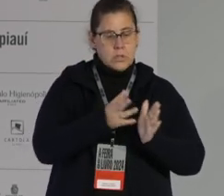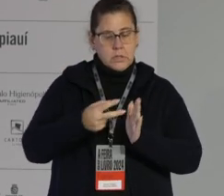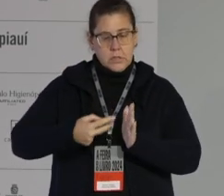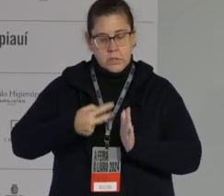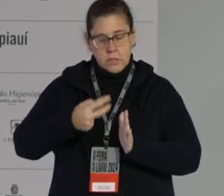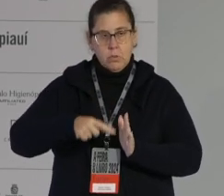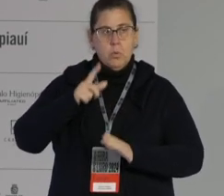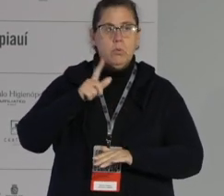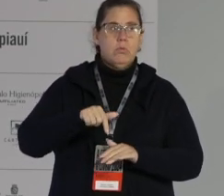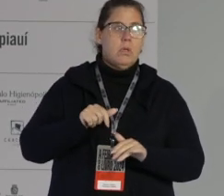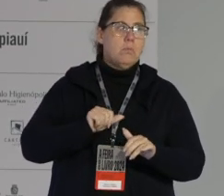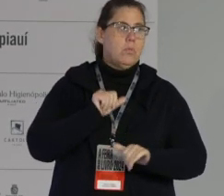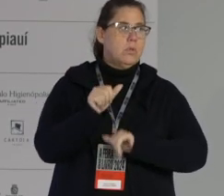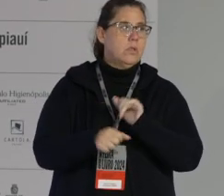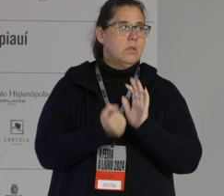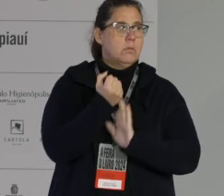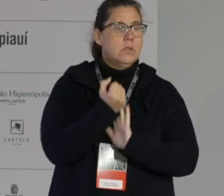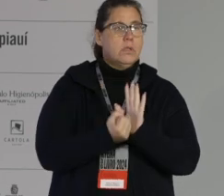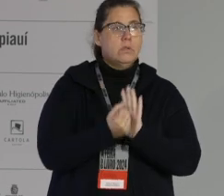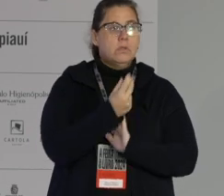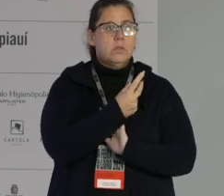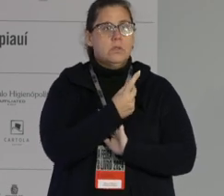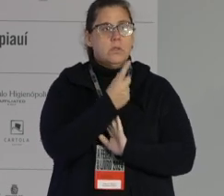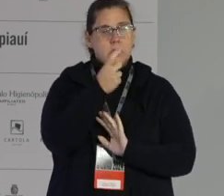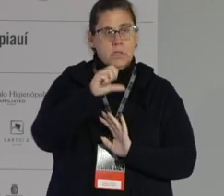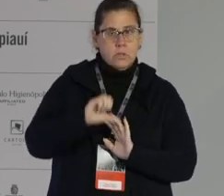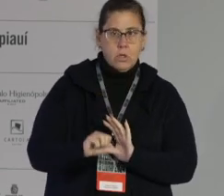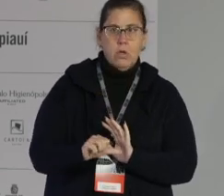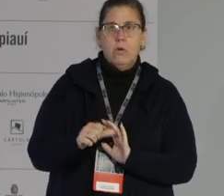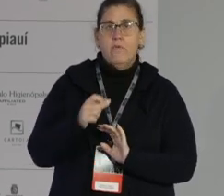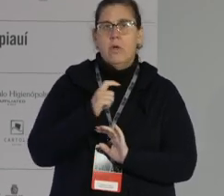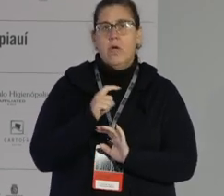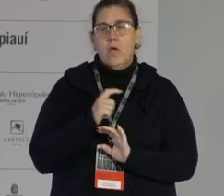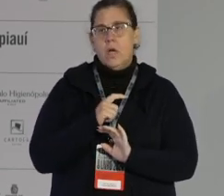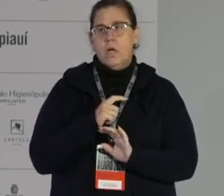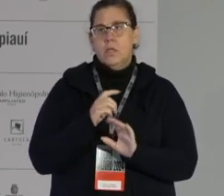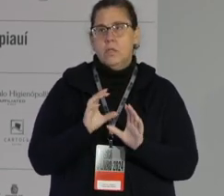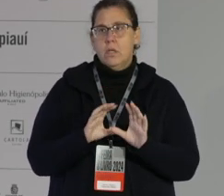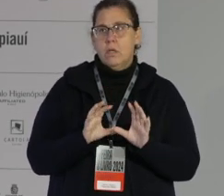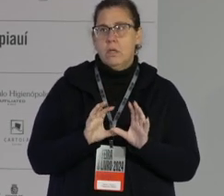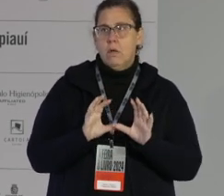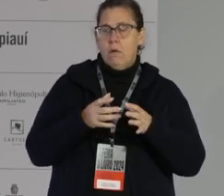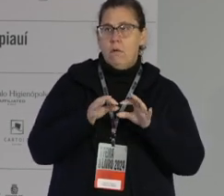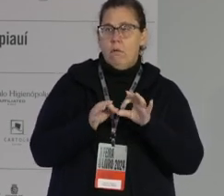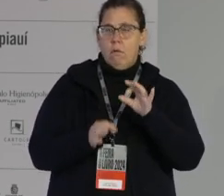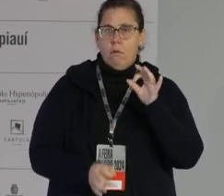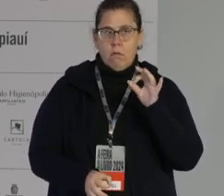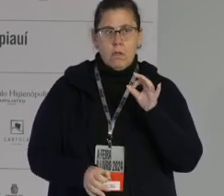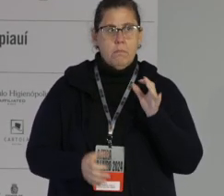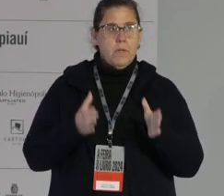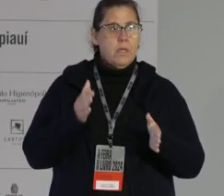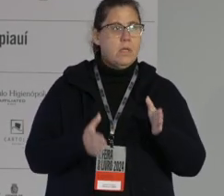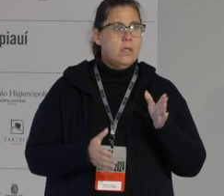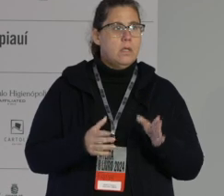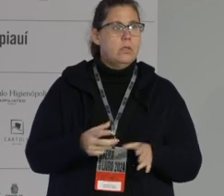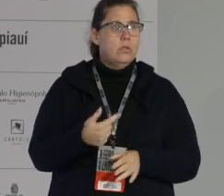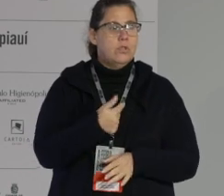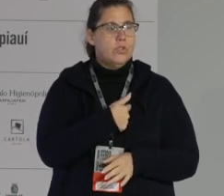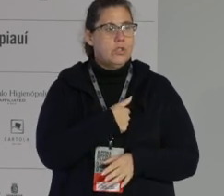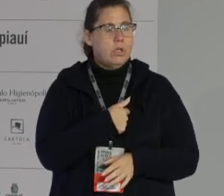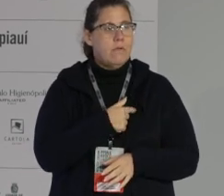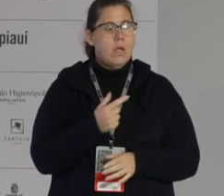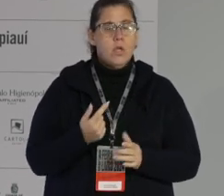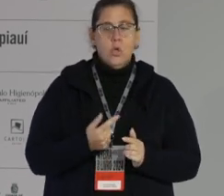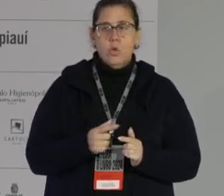dá um salto para o século XIX, tem uma longa sessão no período Vargas, e a